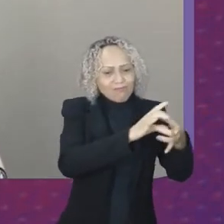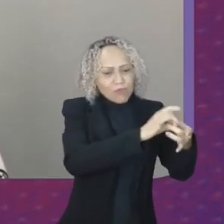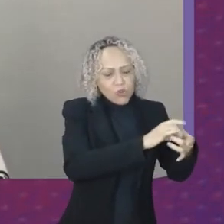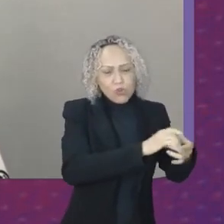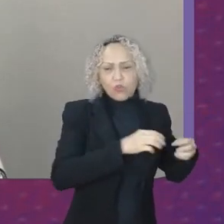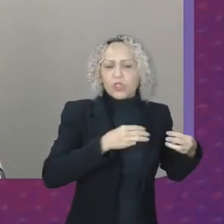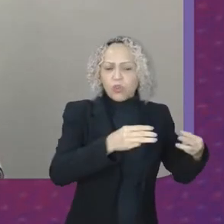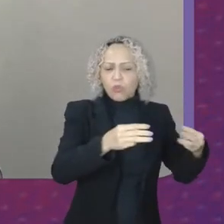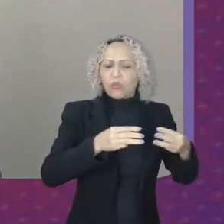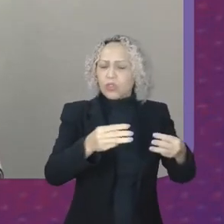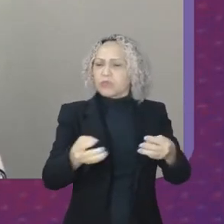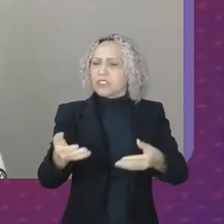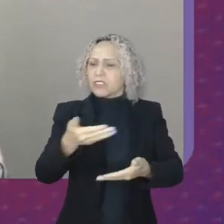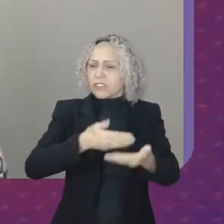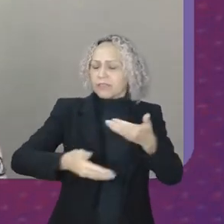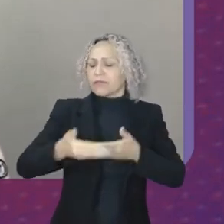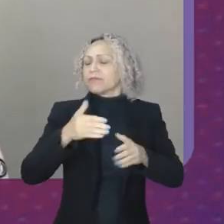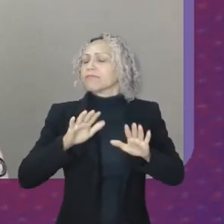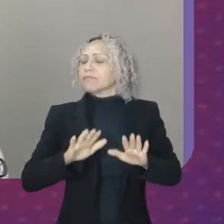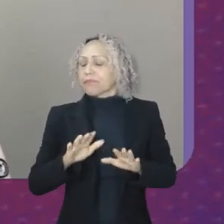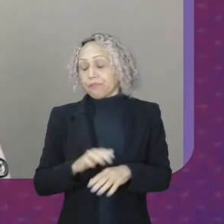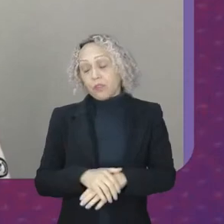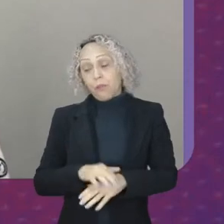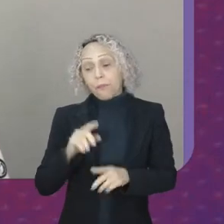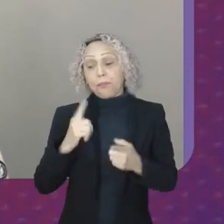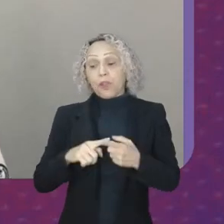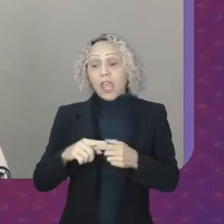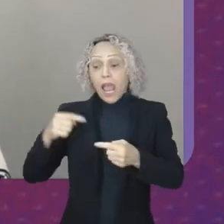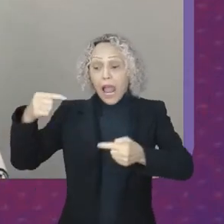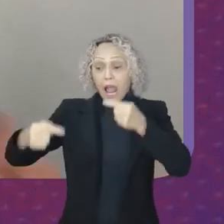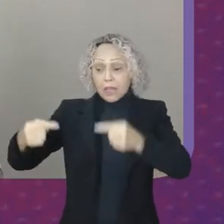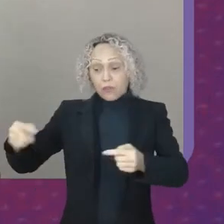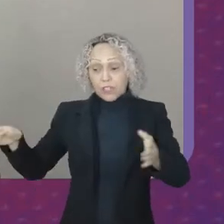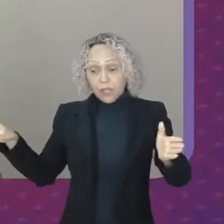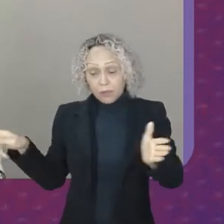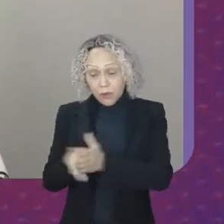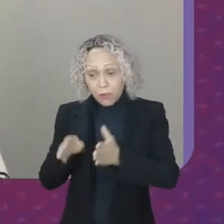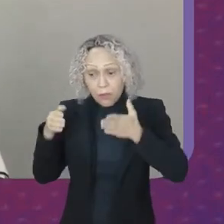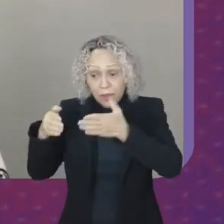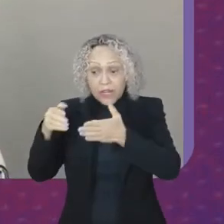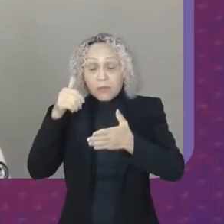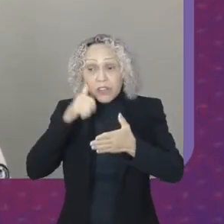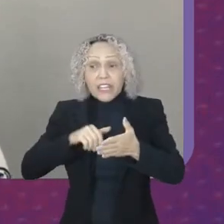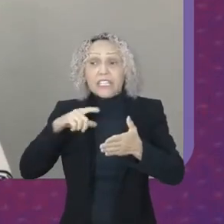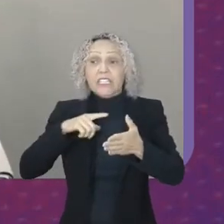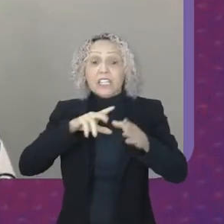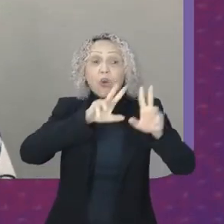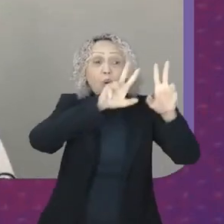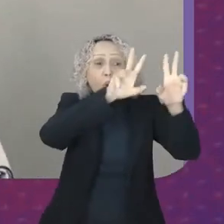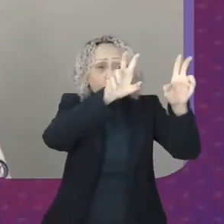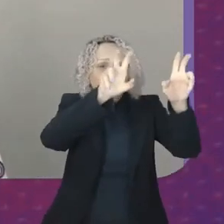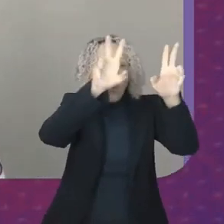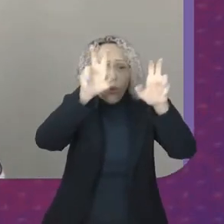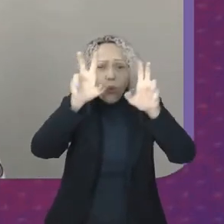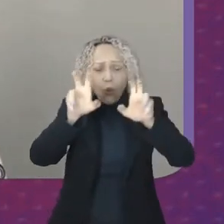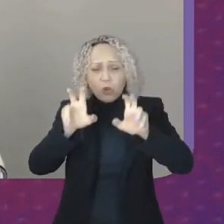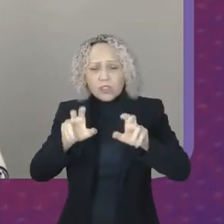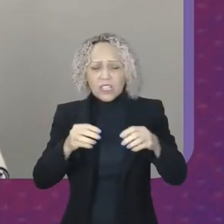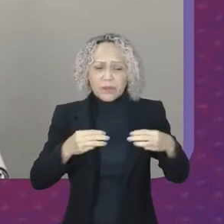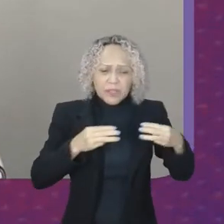nas políticas públicas para as mulheres. Então, no processo de construção do PPA, nós tivemos